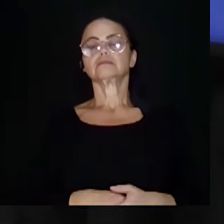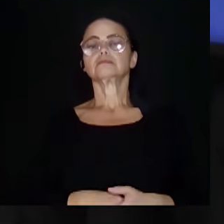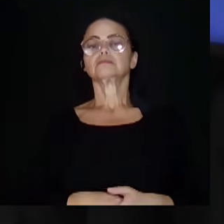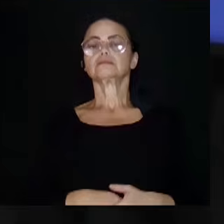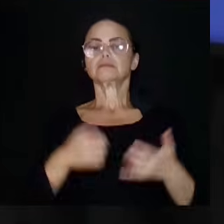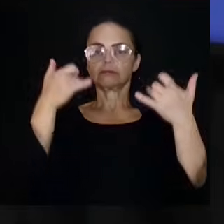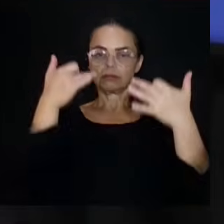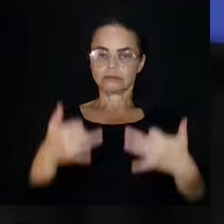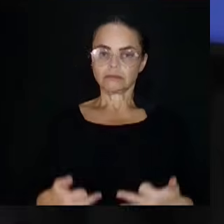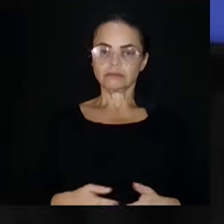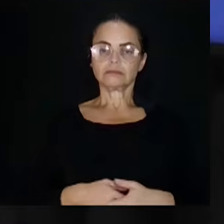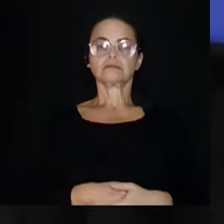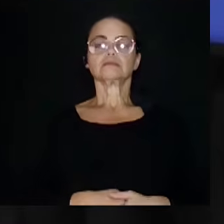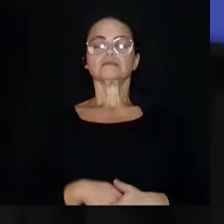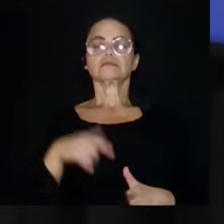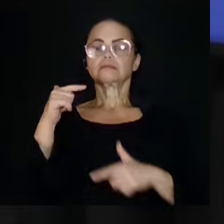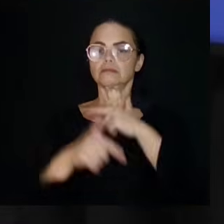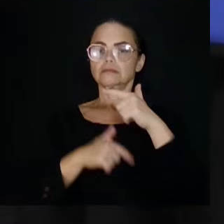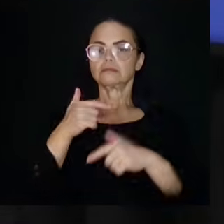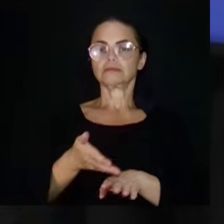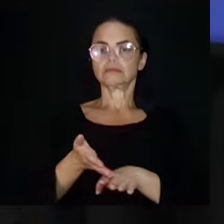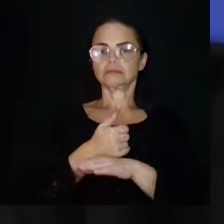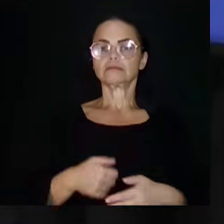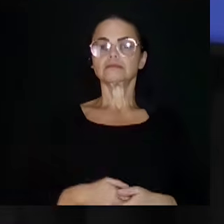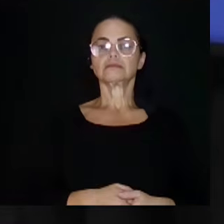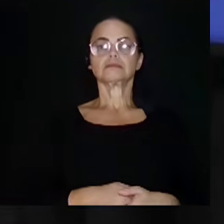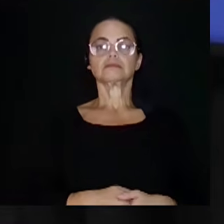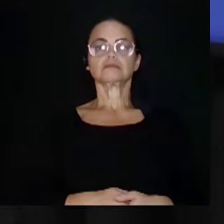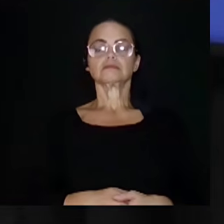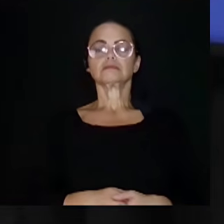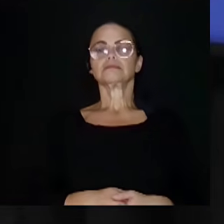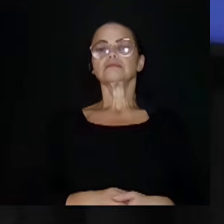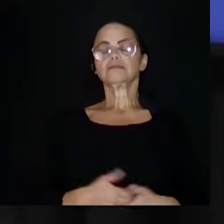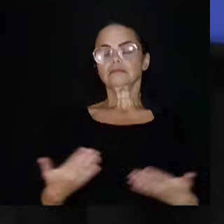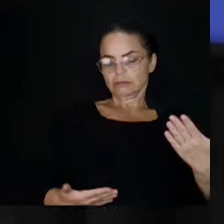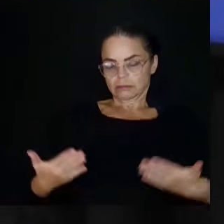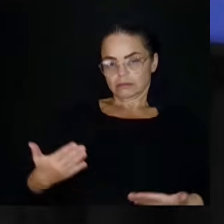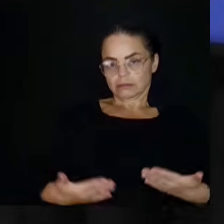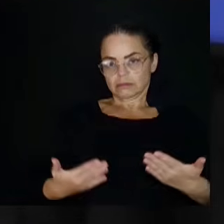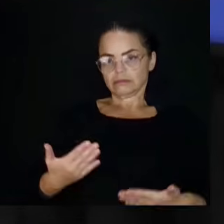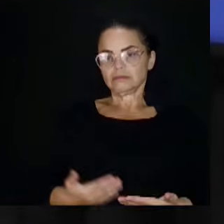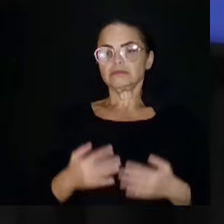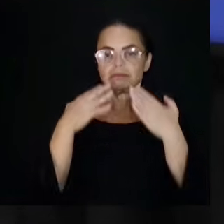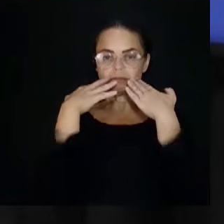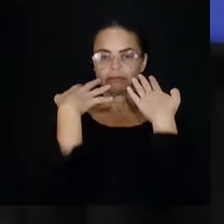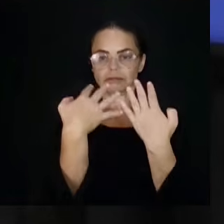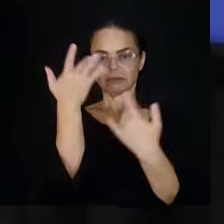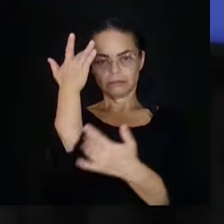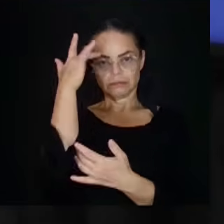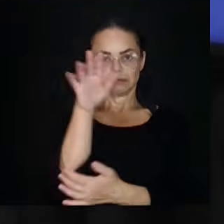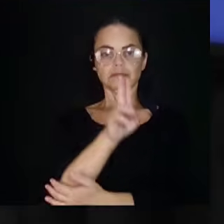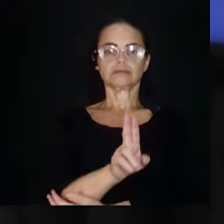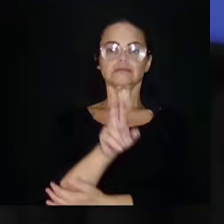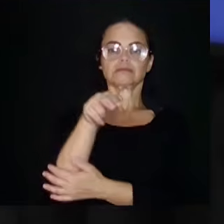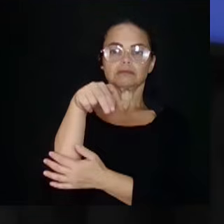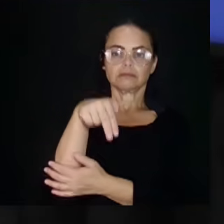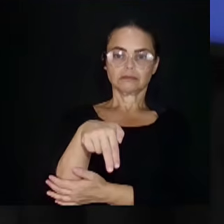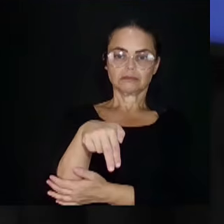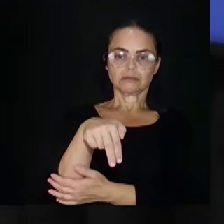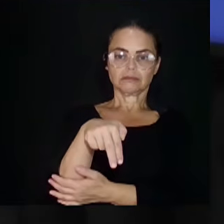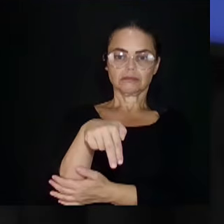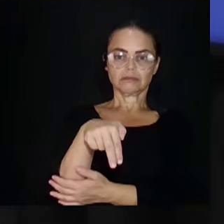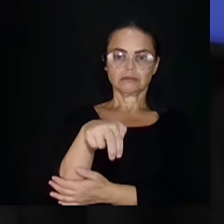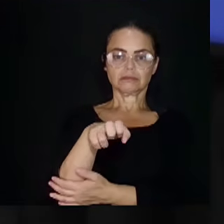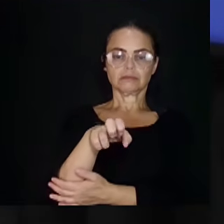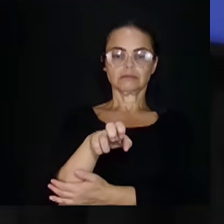o seu trabalho. Antes de mais nada, né, para os nossos servidores, os nossos ouvintes que não sabem o que é a UNEGRO, né, explica o que é a